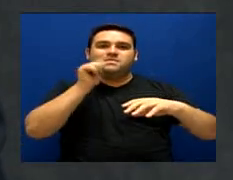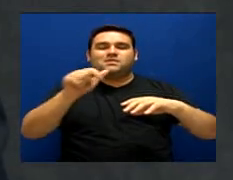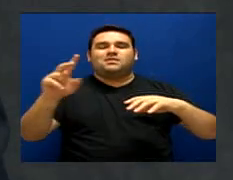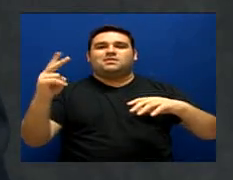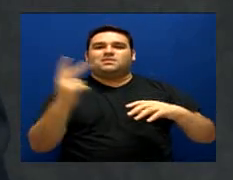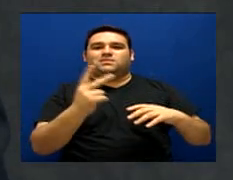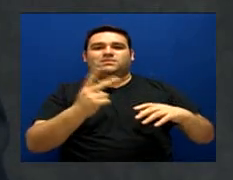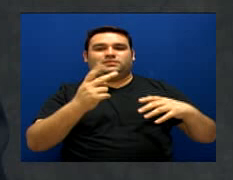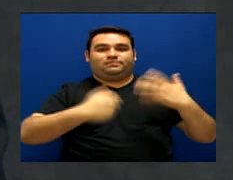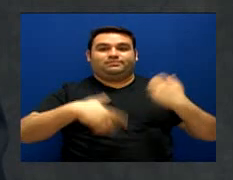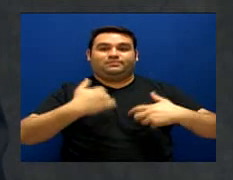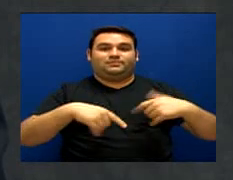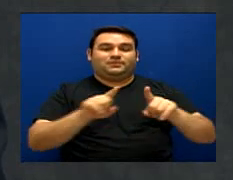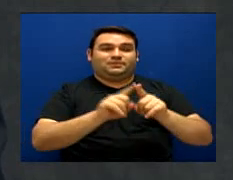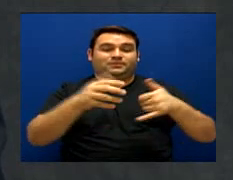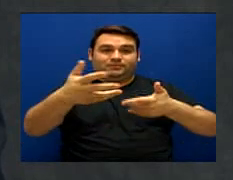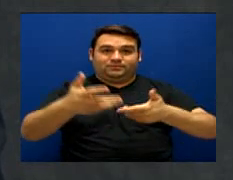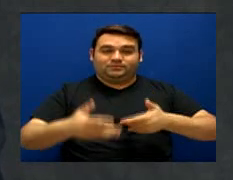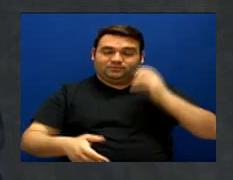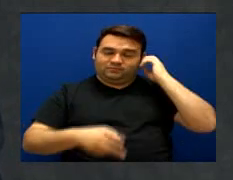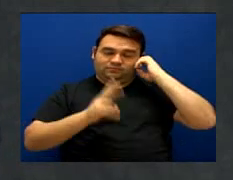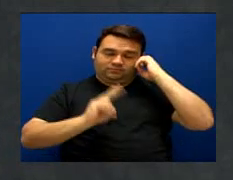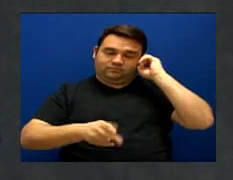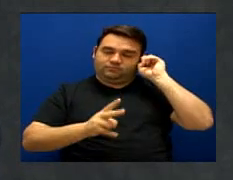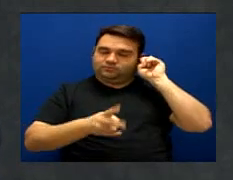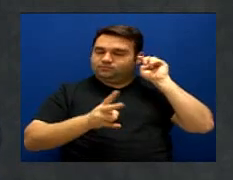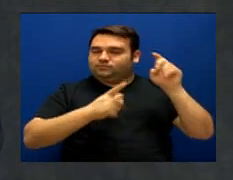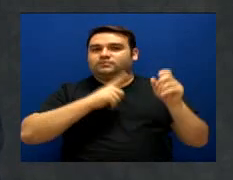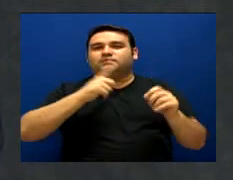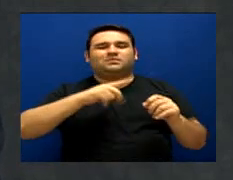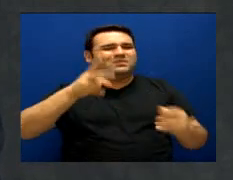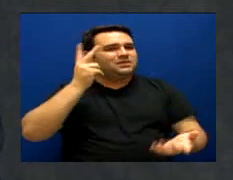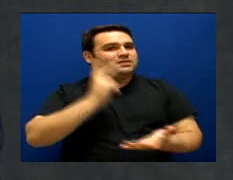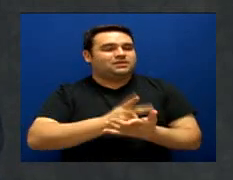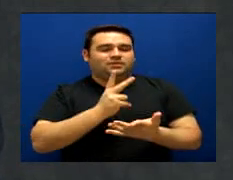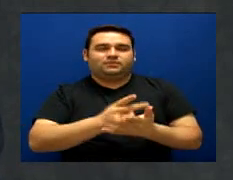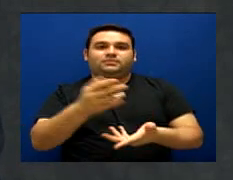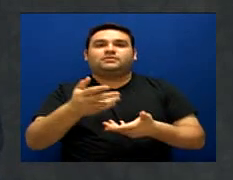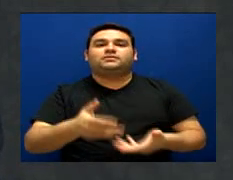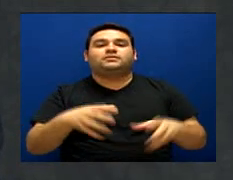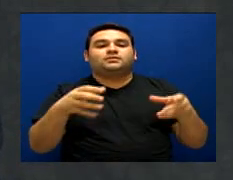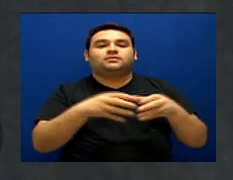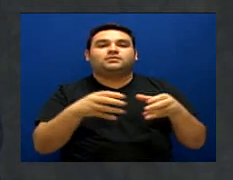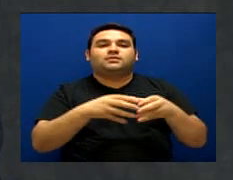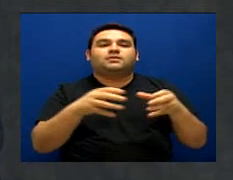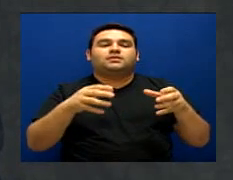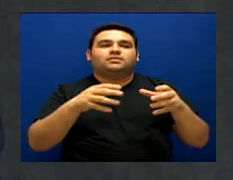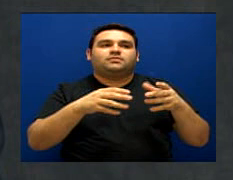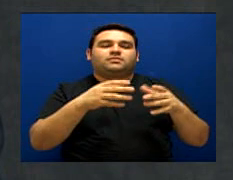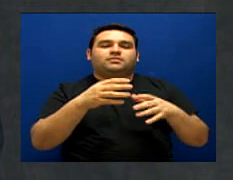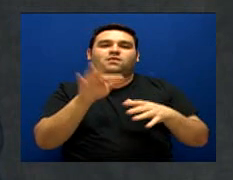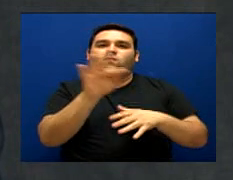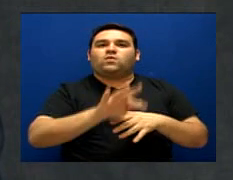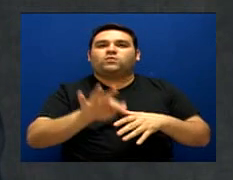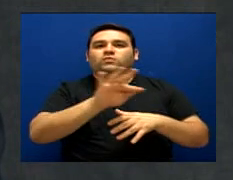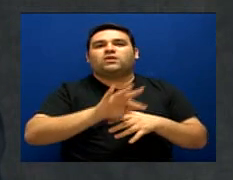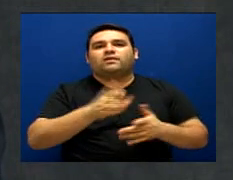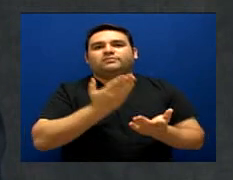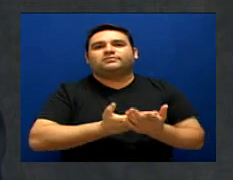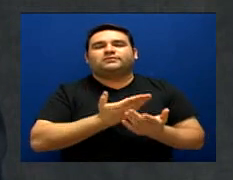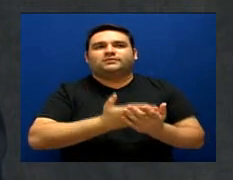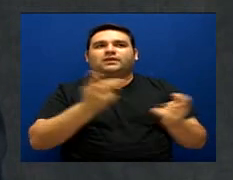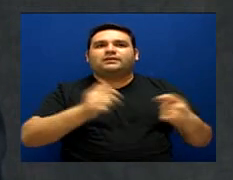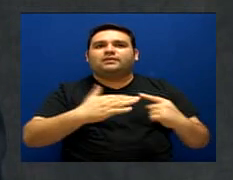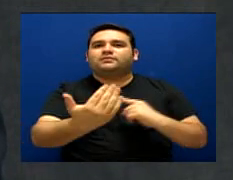aqui, que nós temos convidado constantemente e sempre também a área acadêmica da nossa cidade, que pode dar